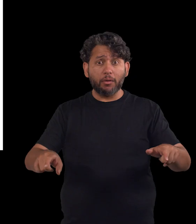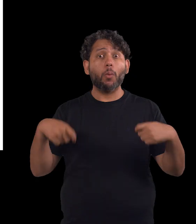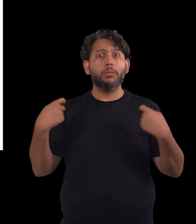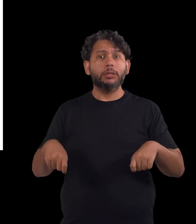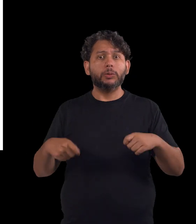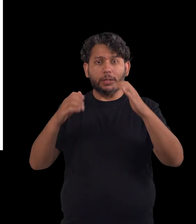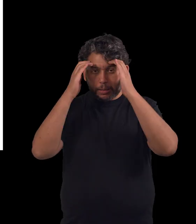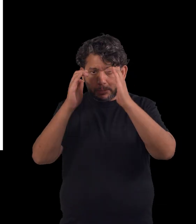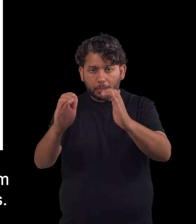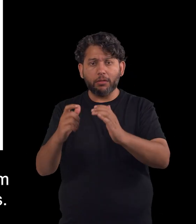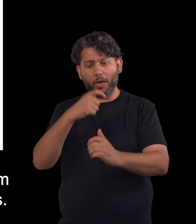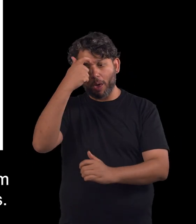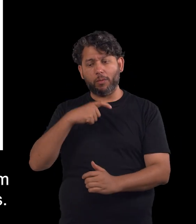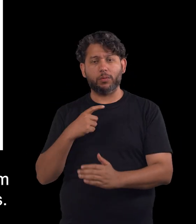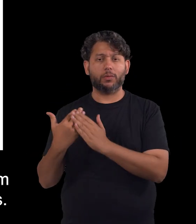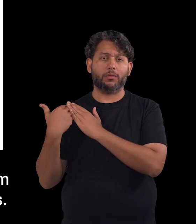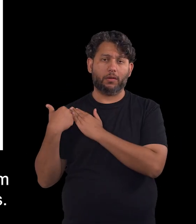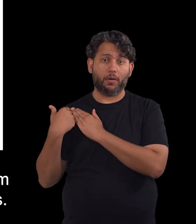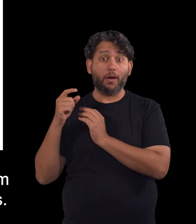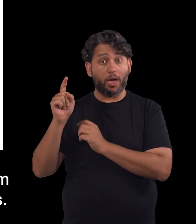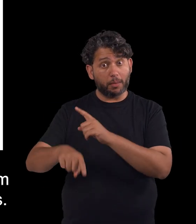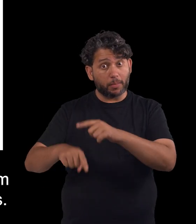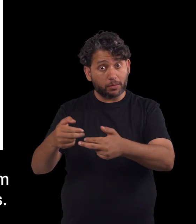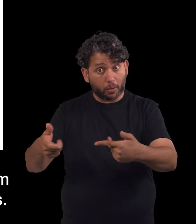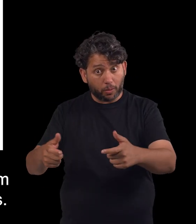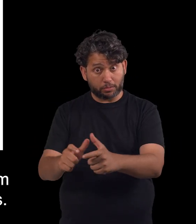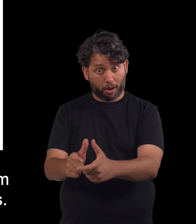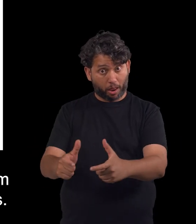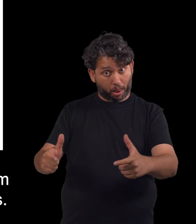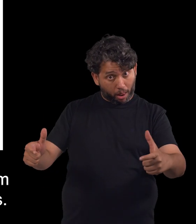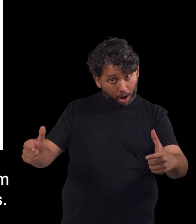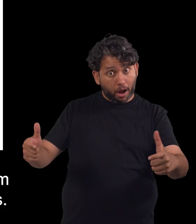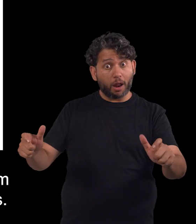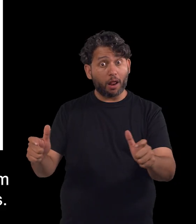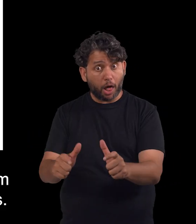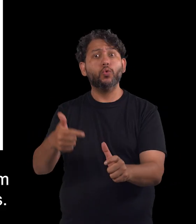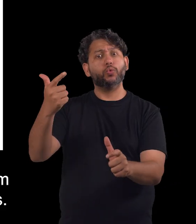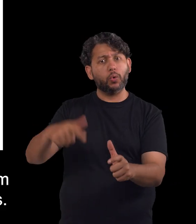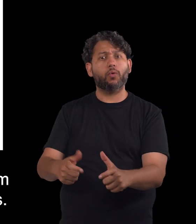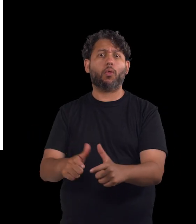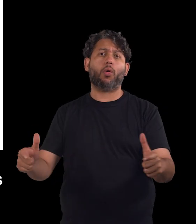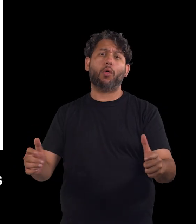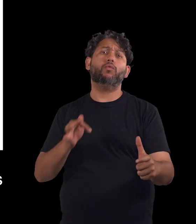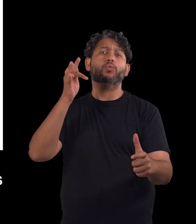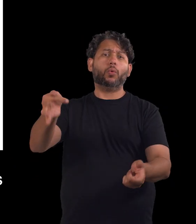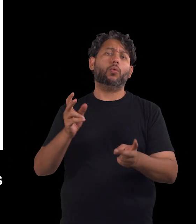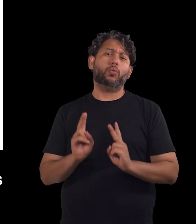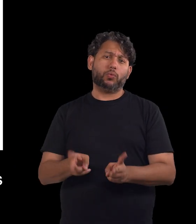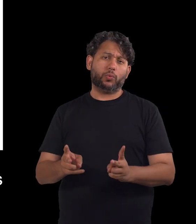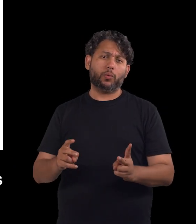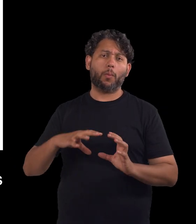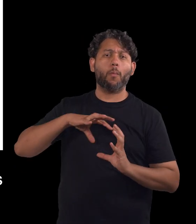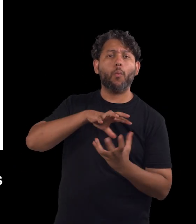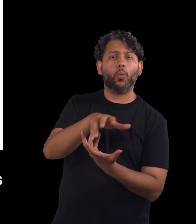de forma responsável, permitindo que se renovem e continuem disponíveis para as próximas gerações. Cuidar do